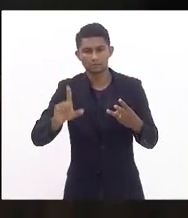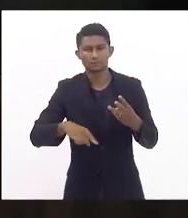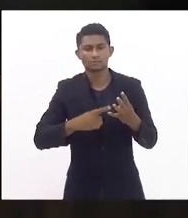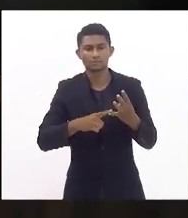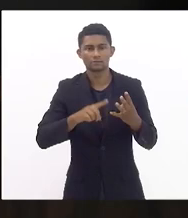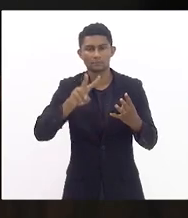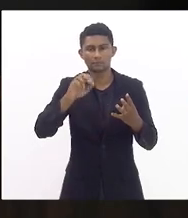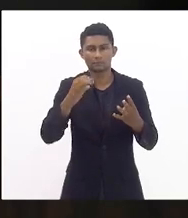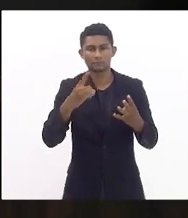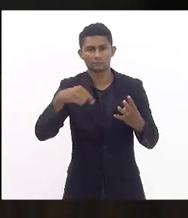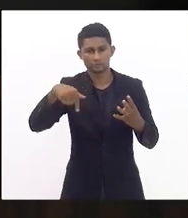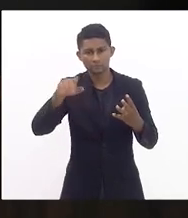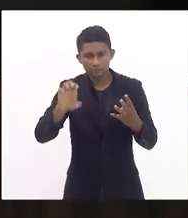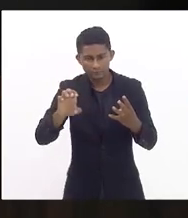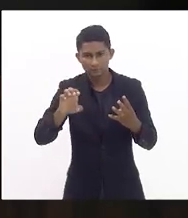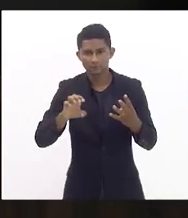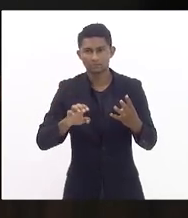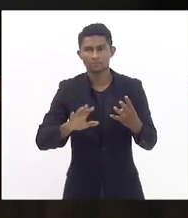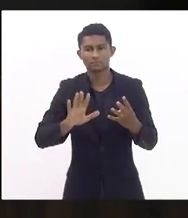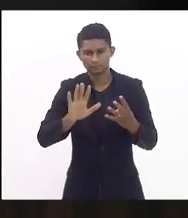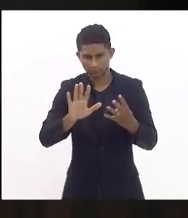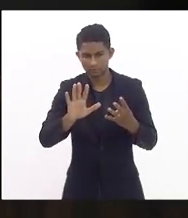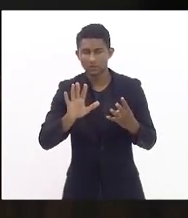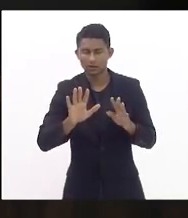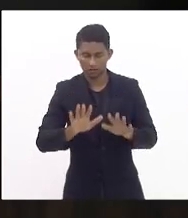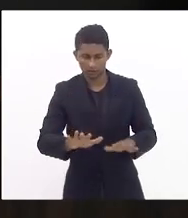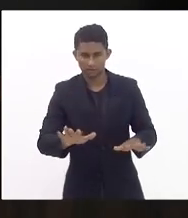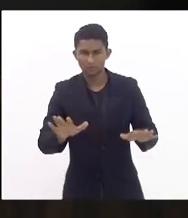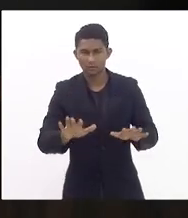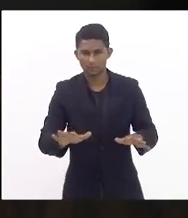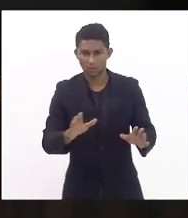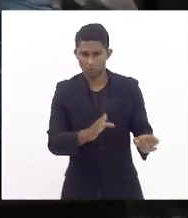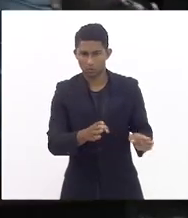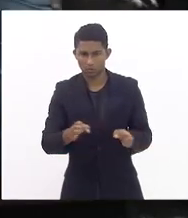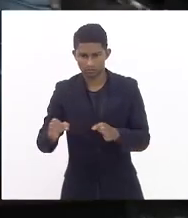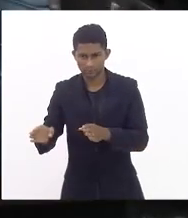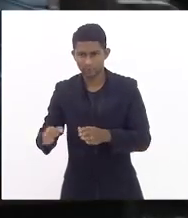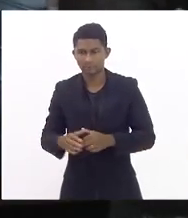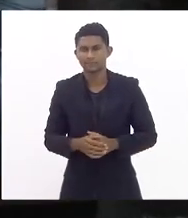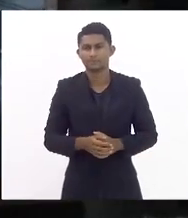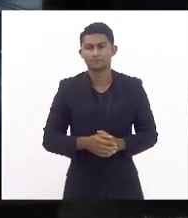Valdec. Vamos lá agora, você não vai complicar. Senhor Flávio. Presidente,